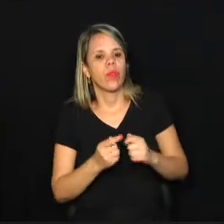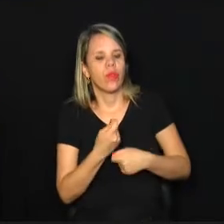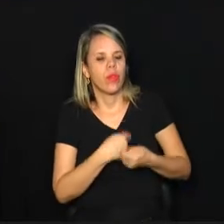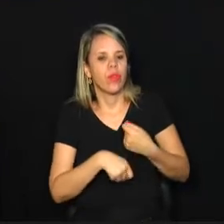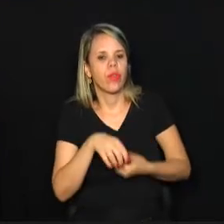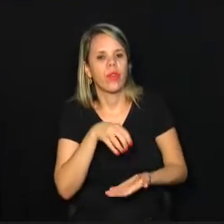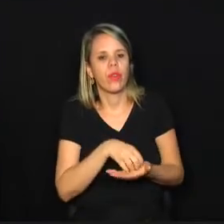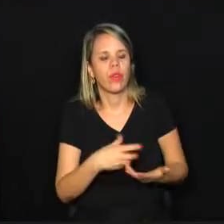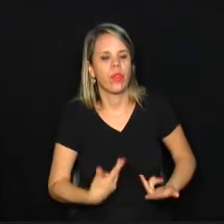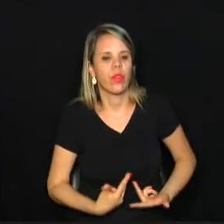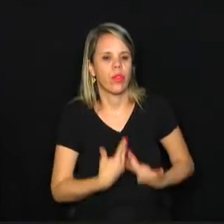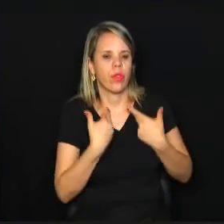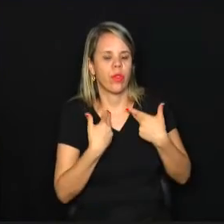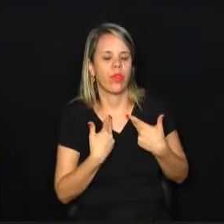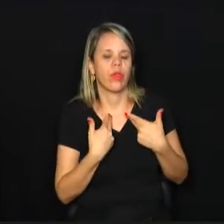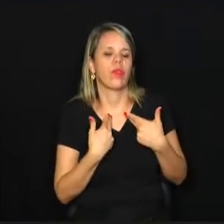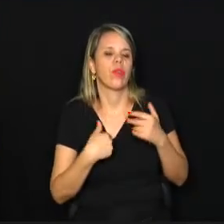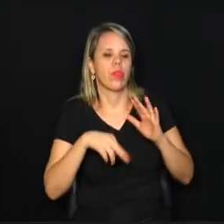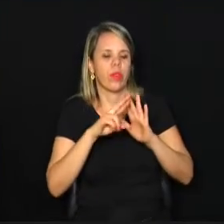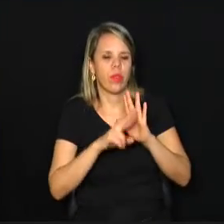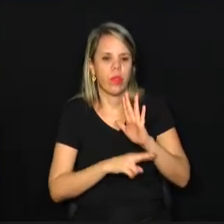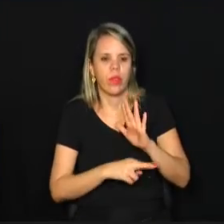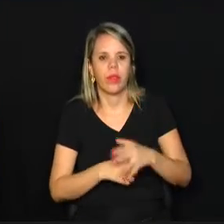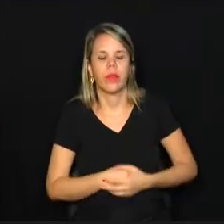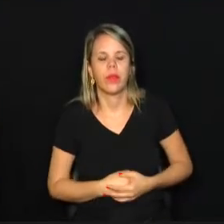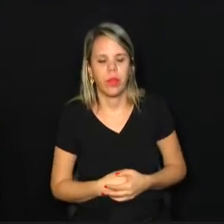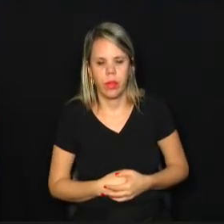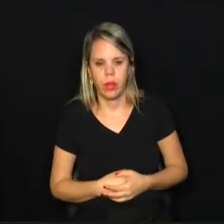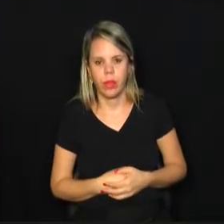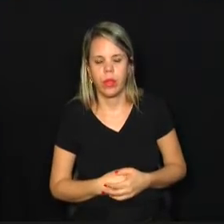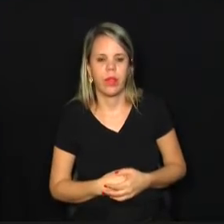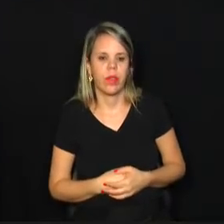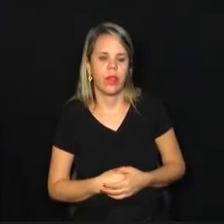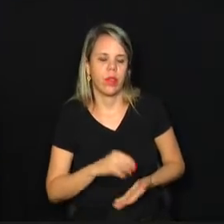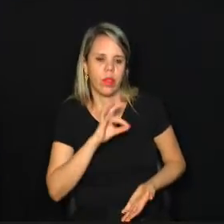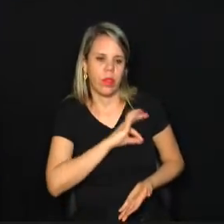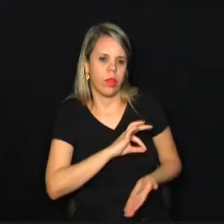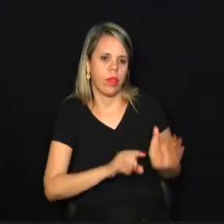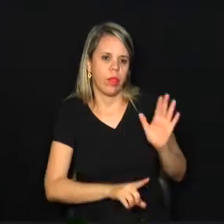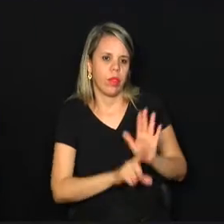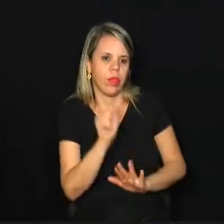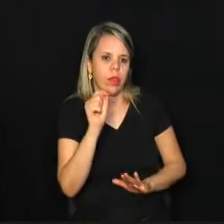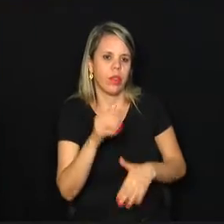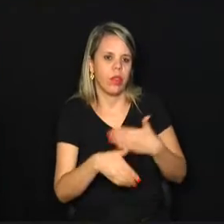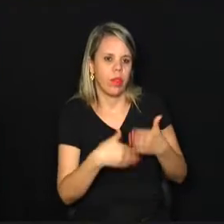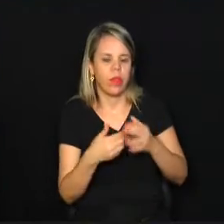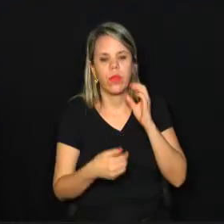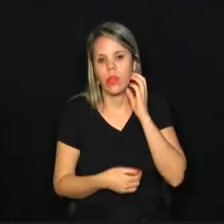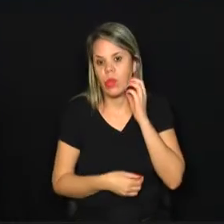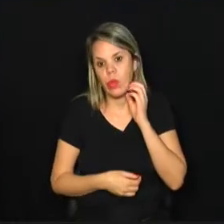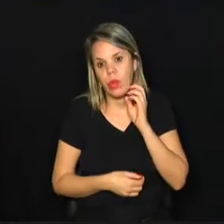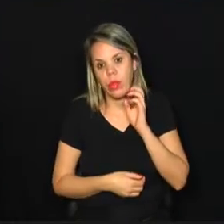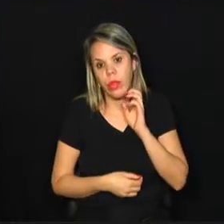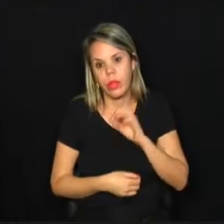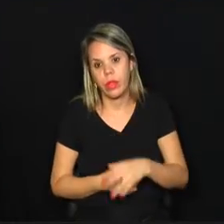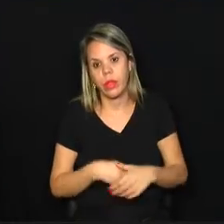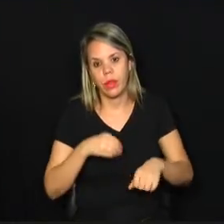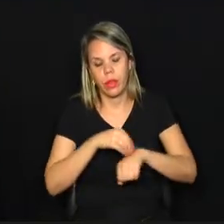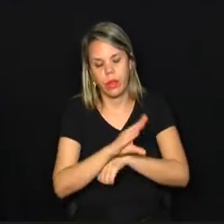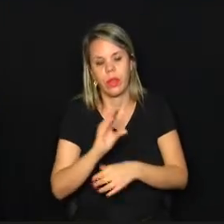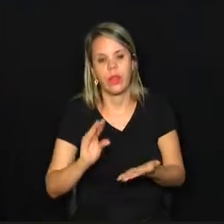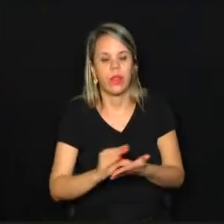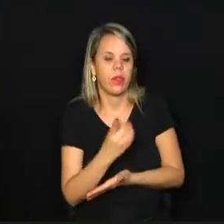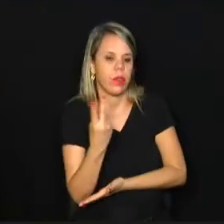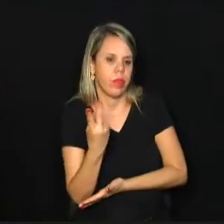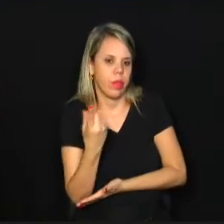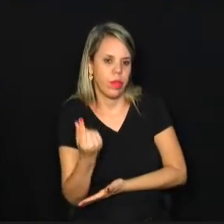cirúrgico que vai controlar os procedimentos, é a gerência do faturamento que vai controlar os processos de repasse de